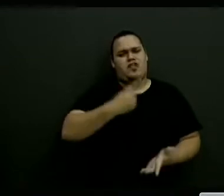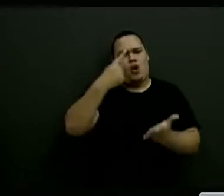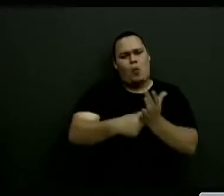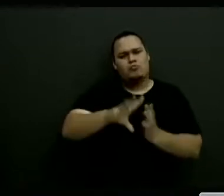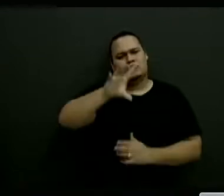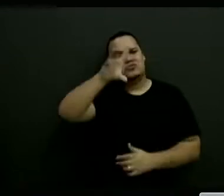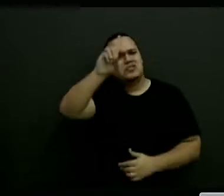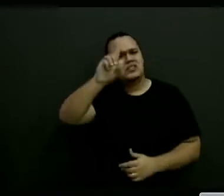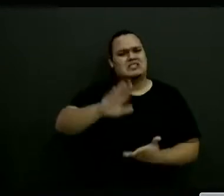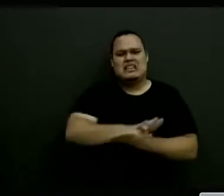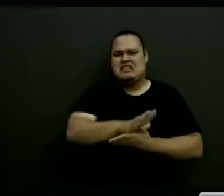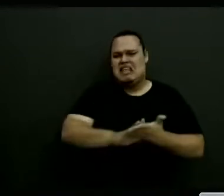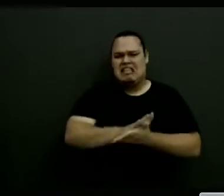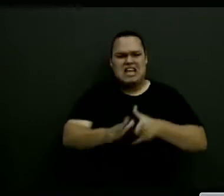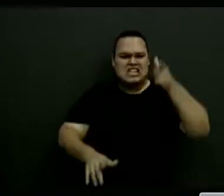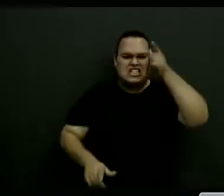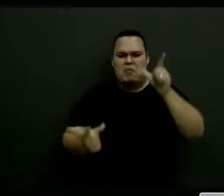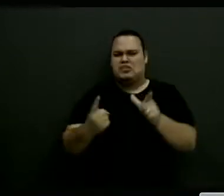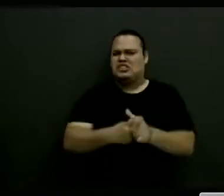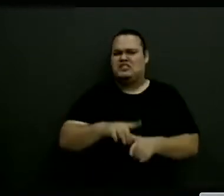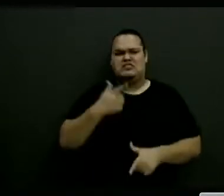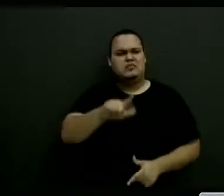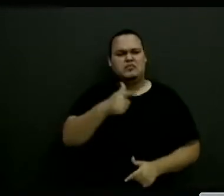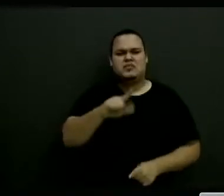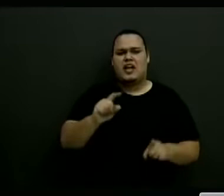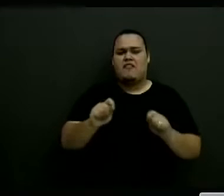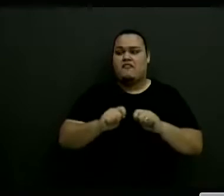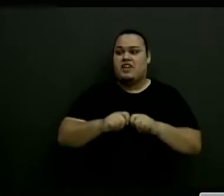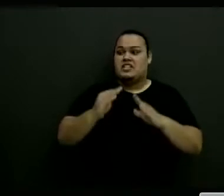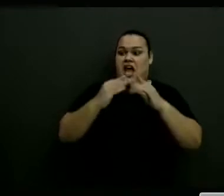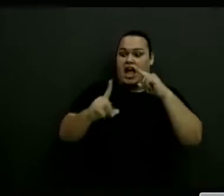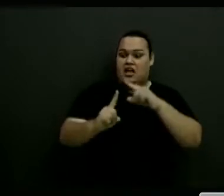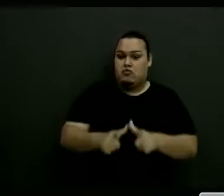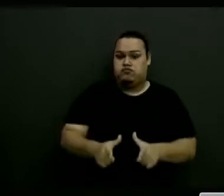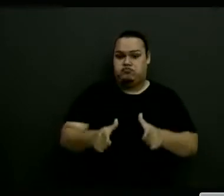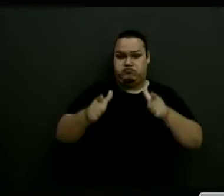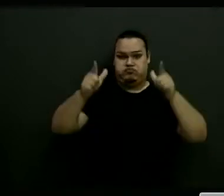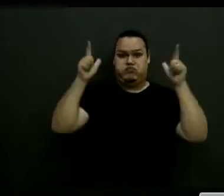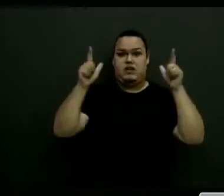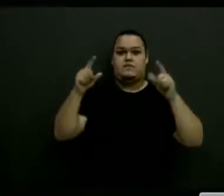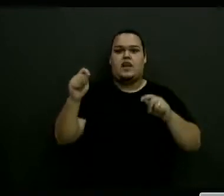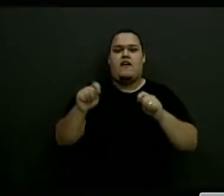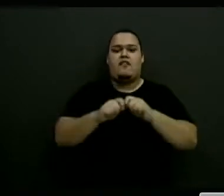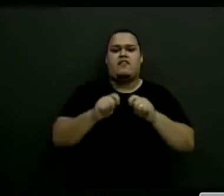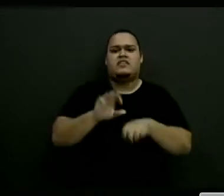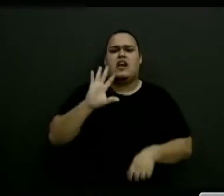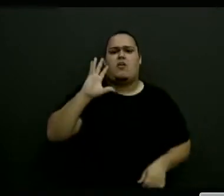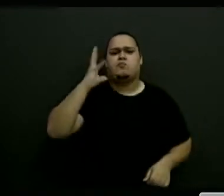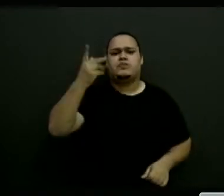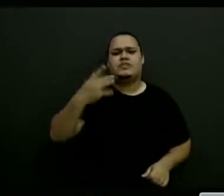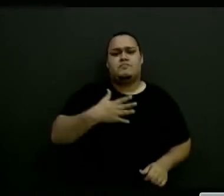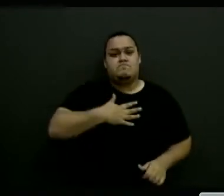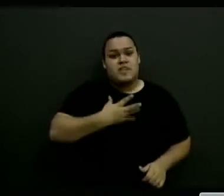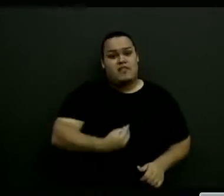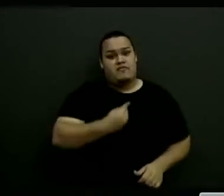fazer proezas e maravilhas. Como dizia Davi, contigo eu farei proezas, contigo derrubaremos